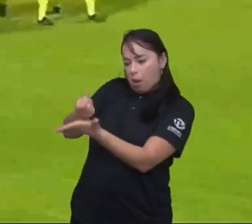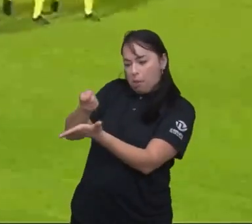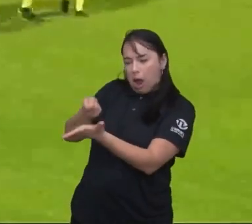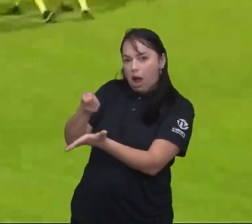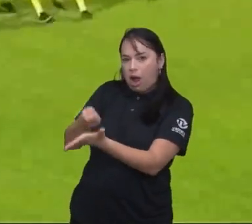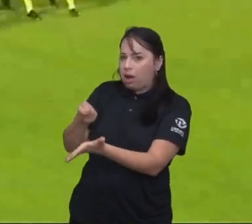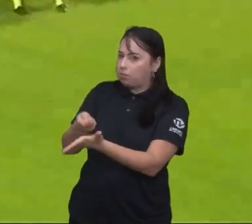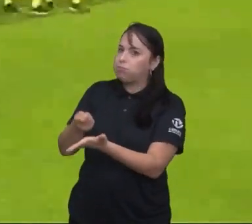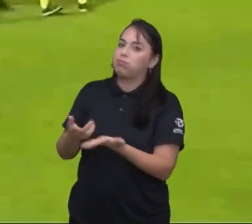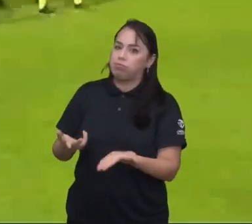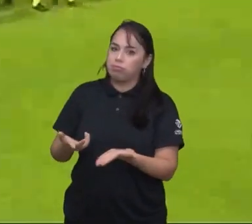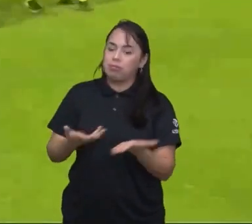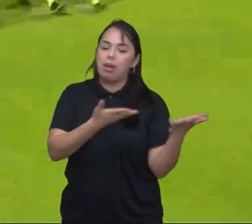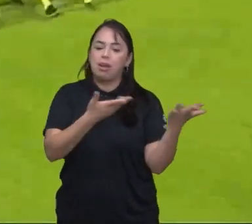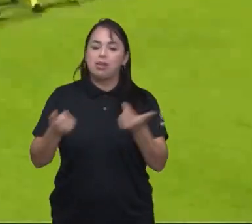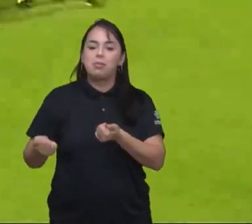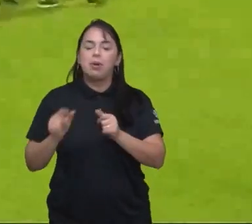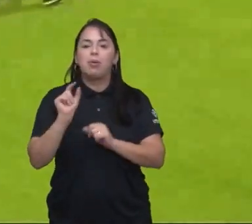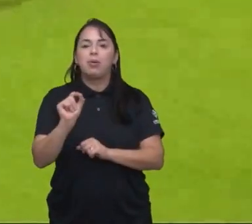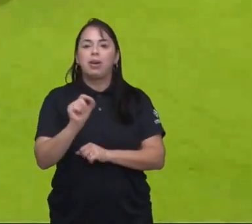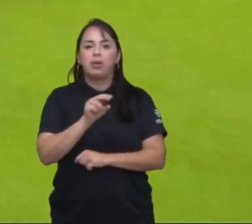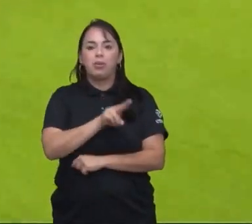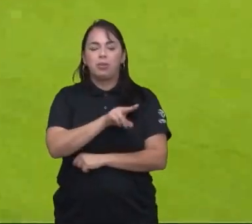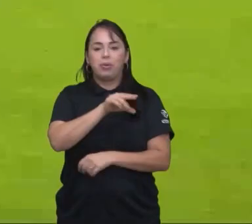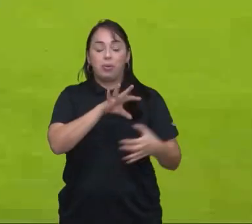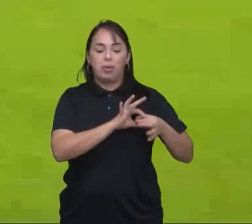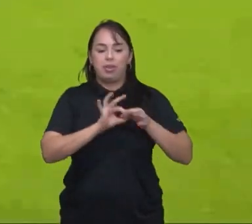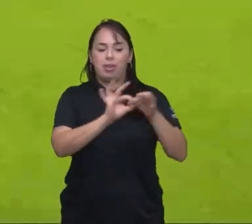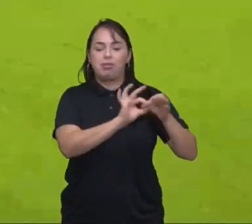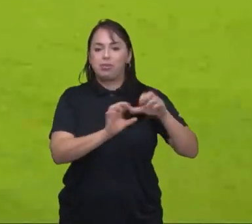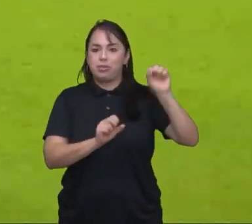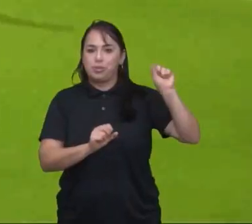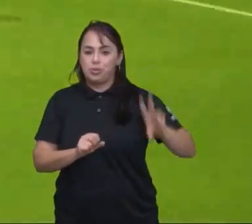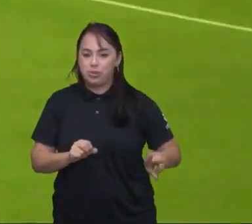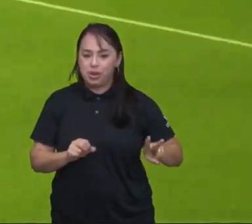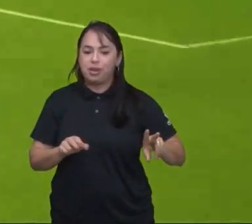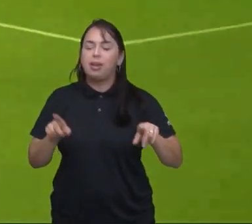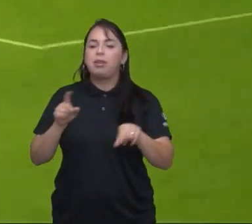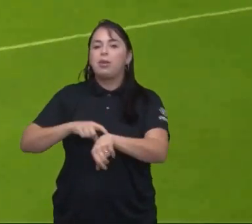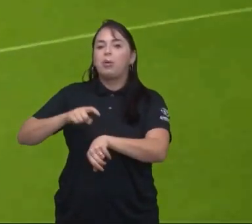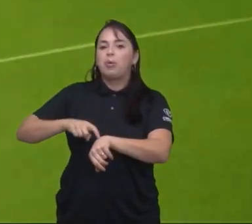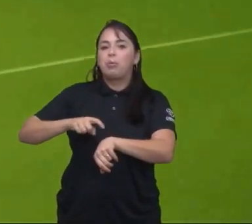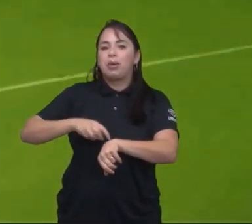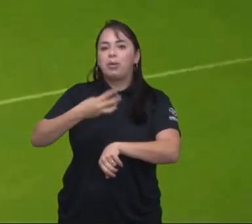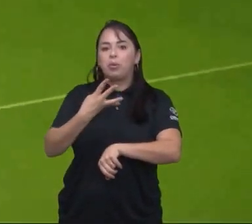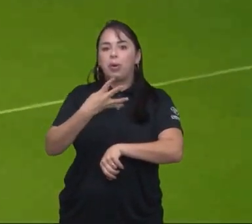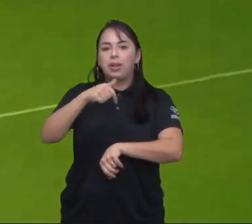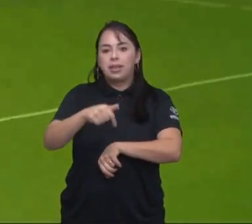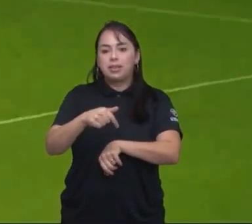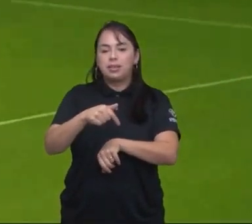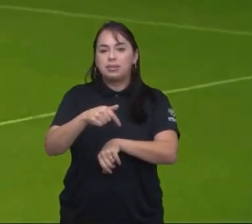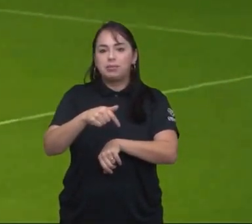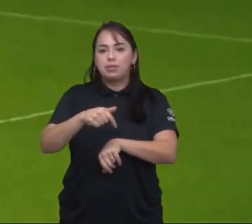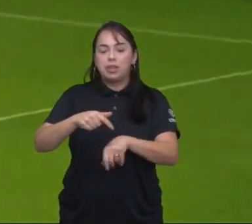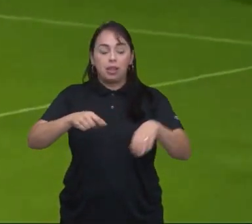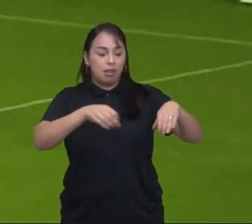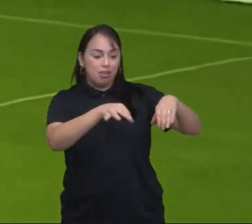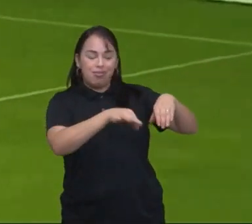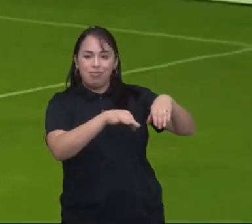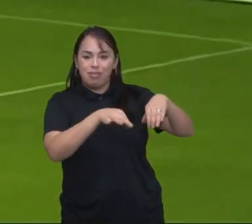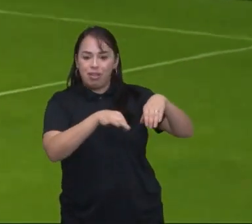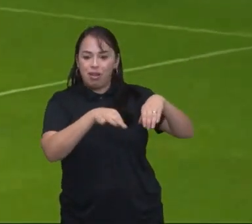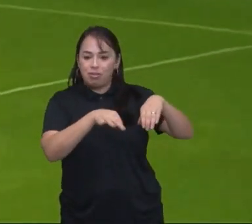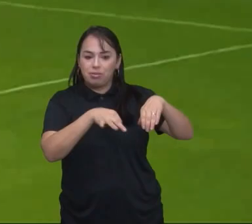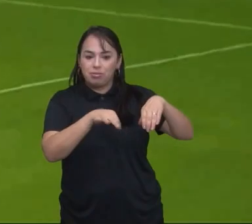José recebeu na segunda rodada da segunda fase o União Suzano e aos 47 minutos do primeiro tempo, em um